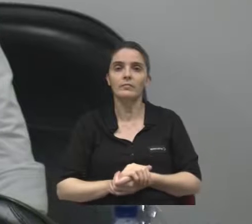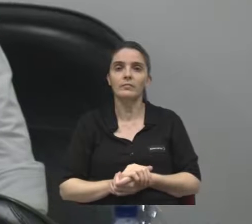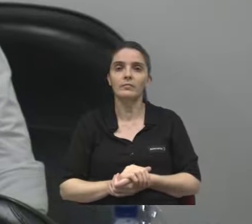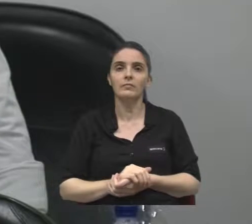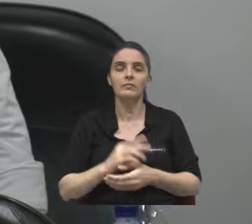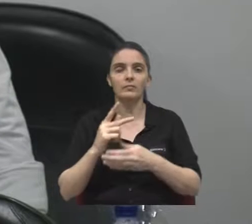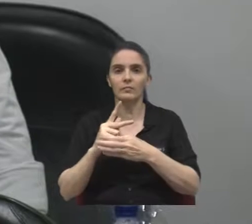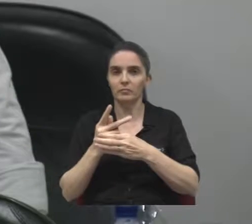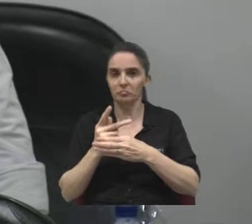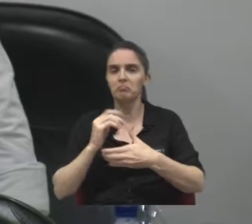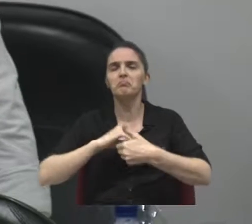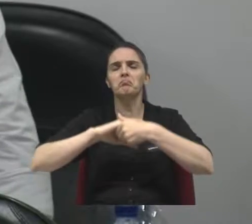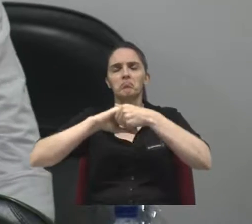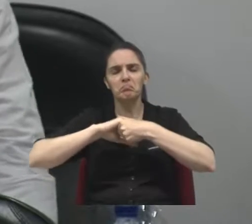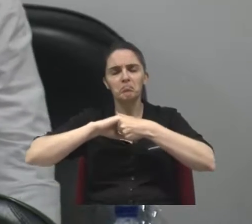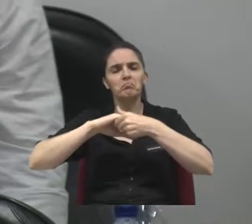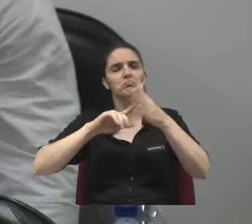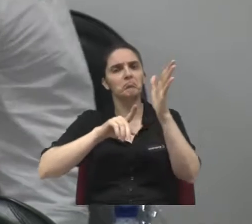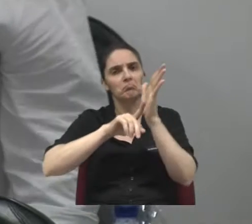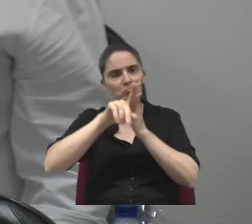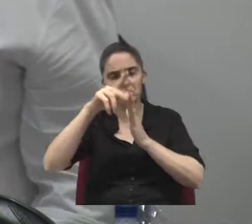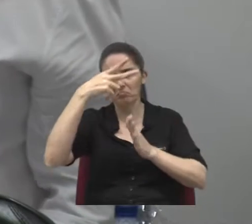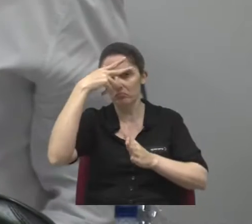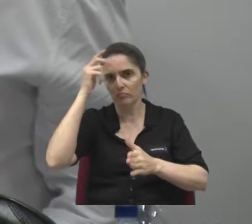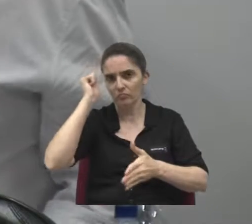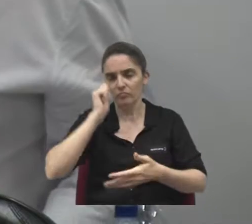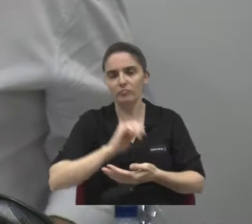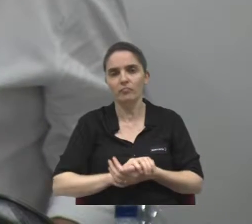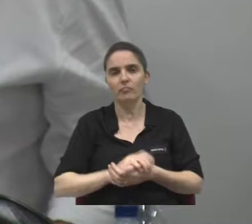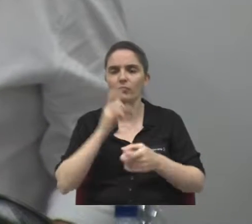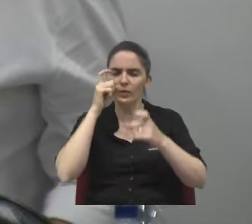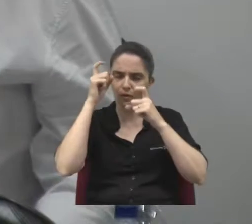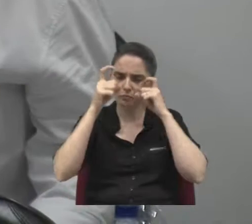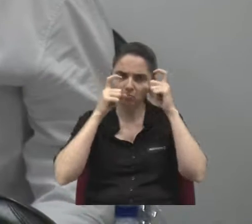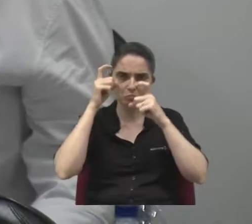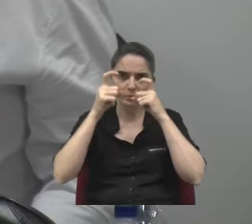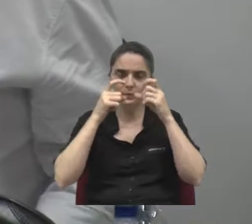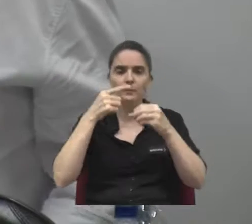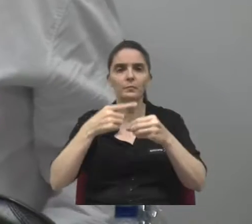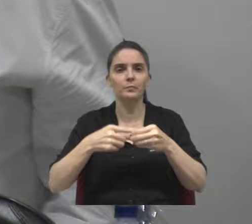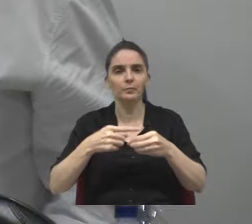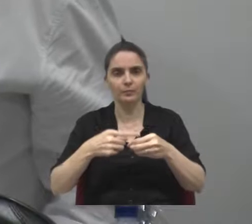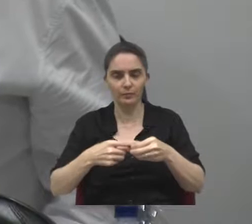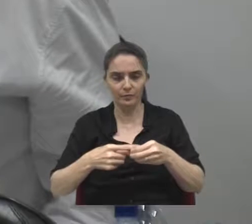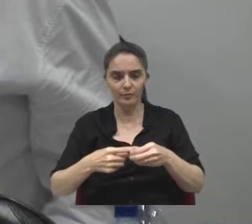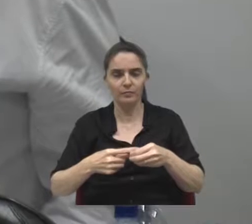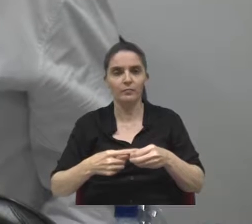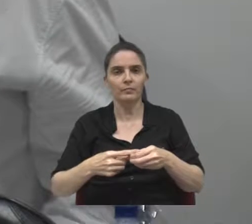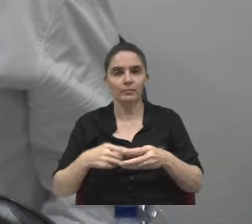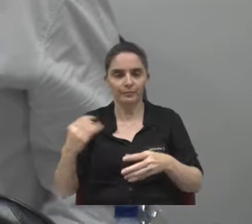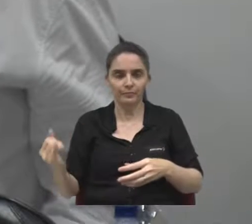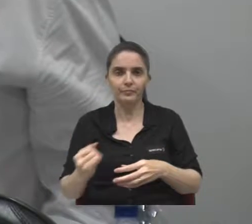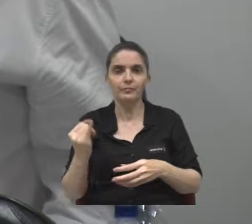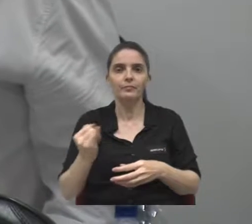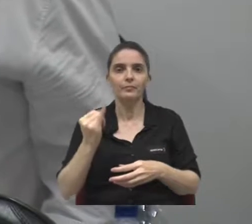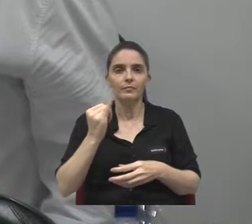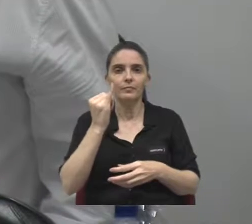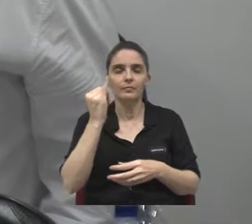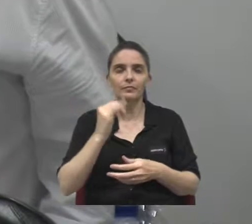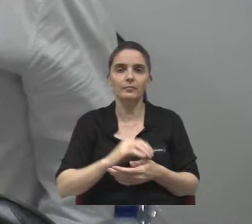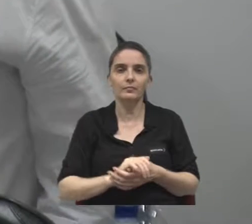parabéns pelo requerimento, vereador. Eu acho que a preocupação com o município é de extrema importância.